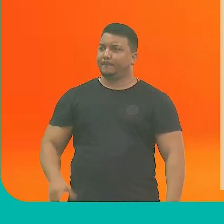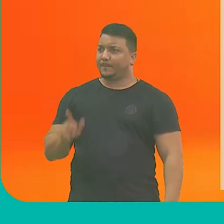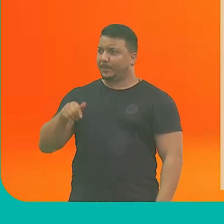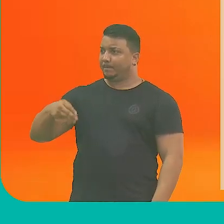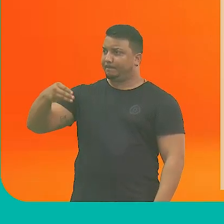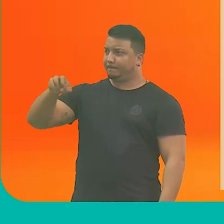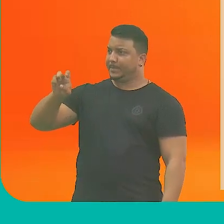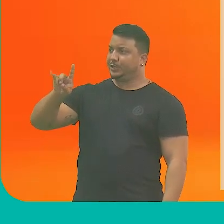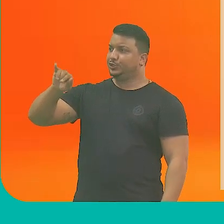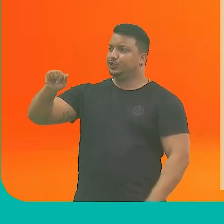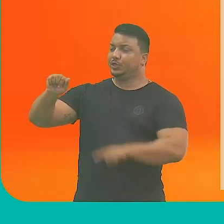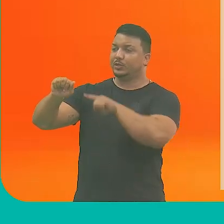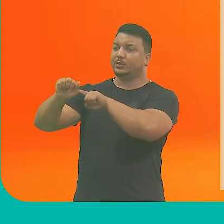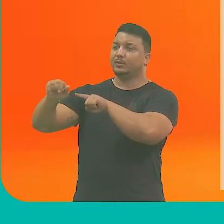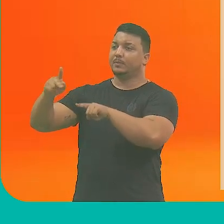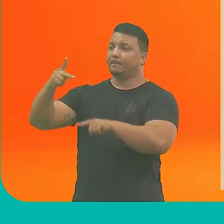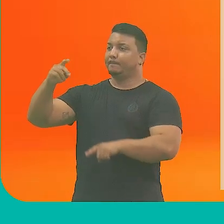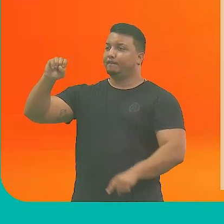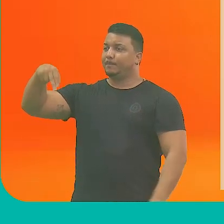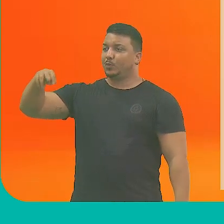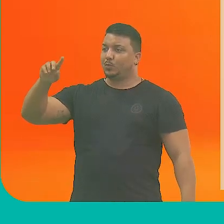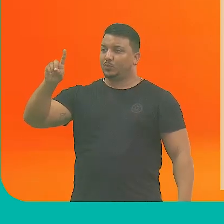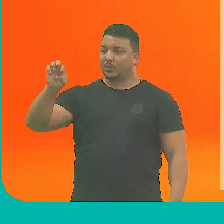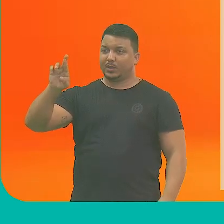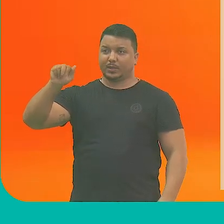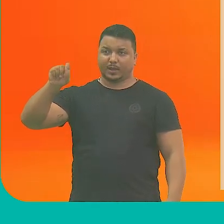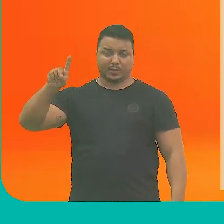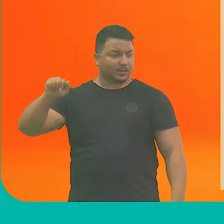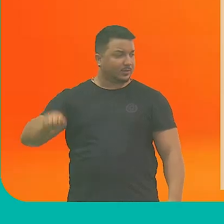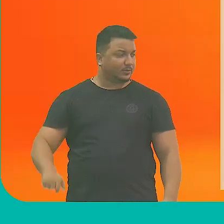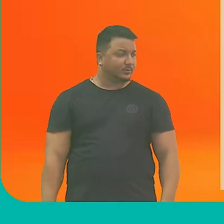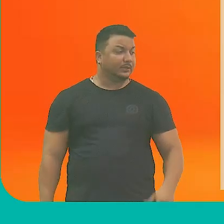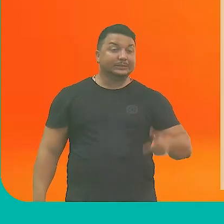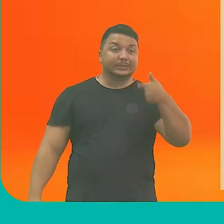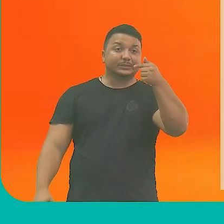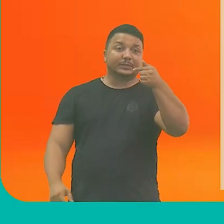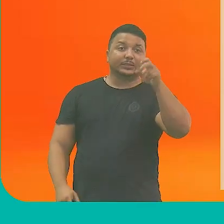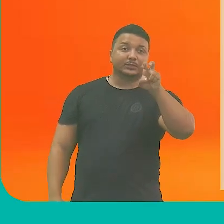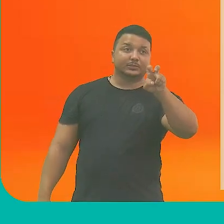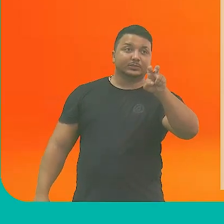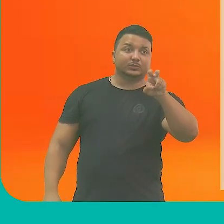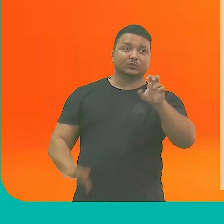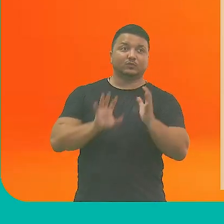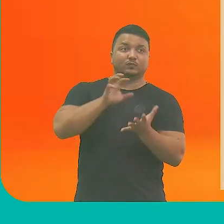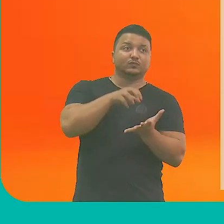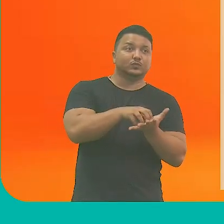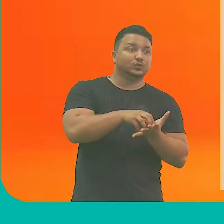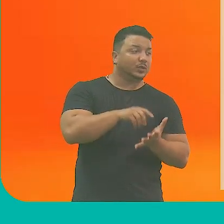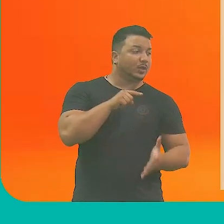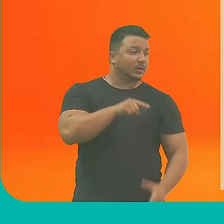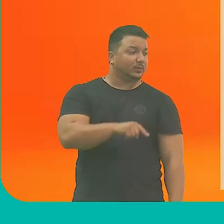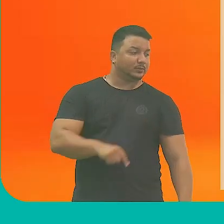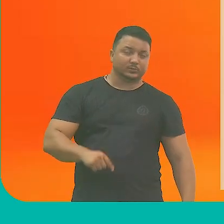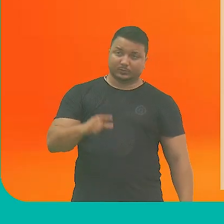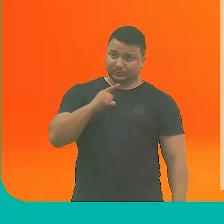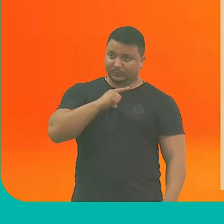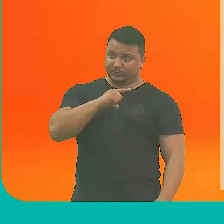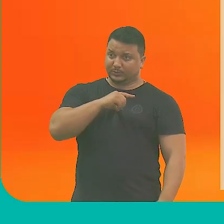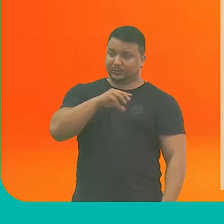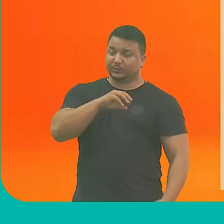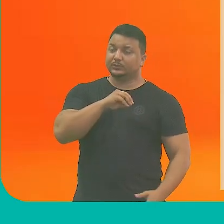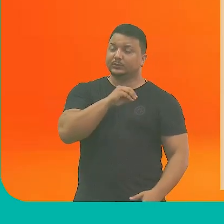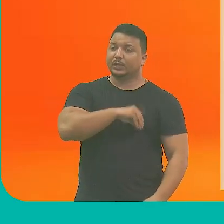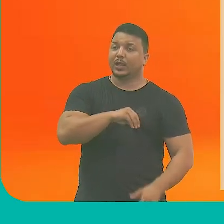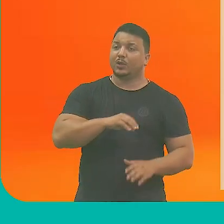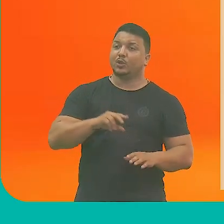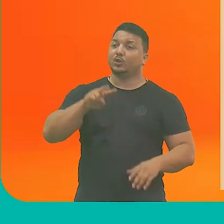trabalhar uma média ponderada. Não são 75 funcionários recebendo